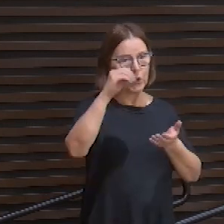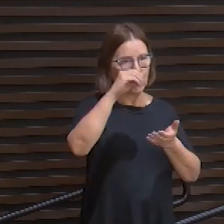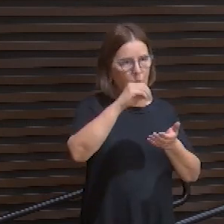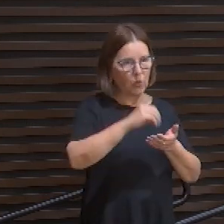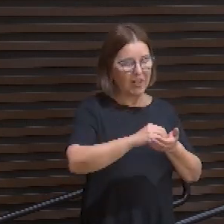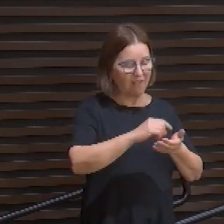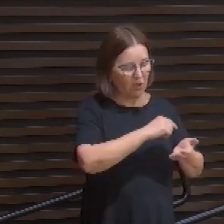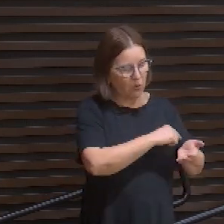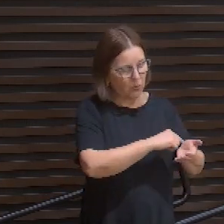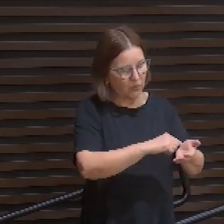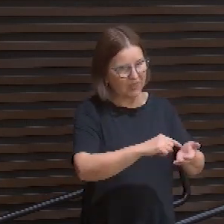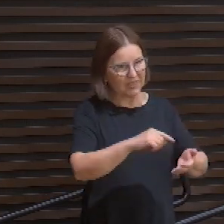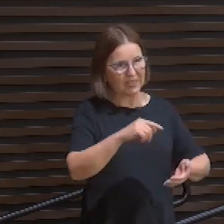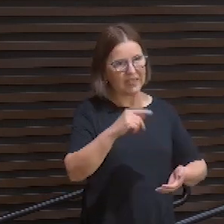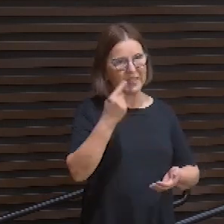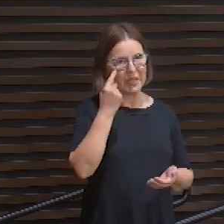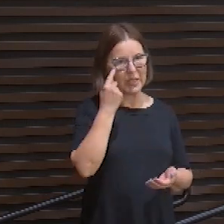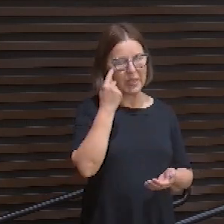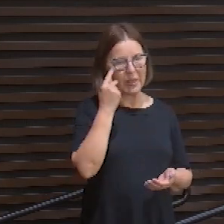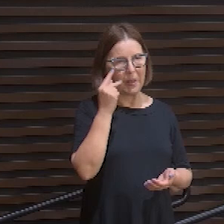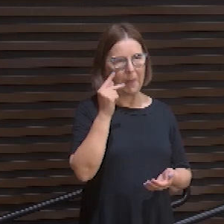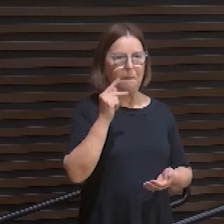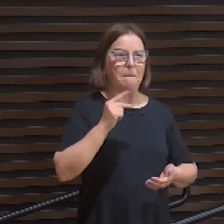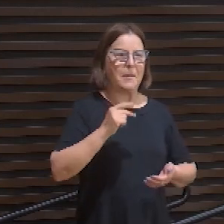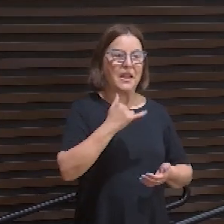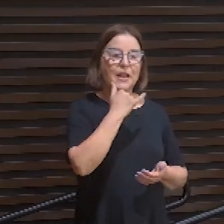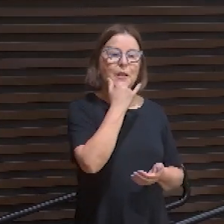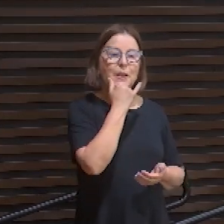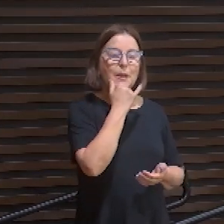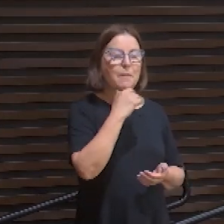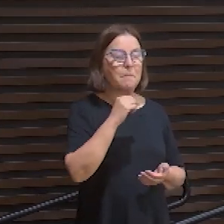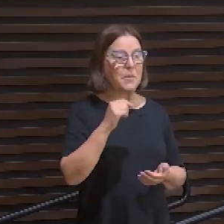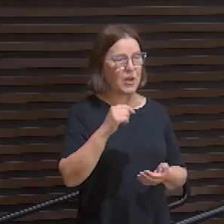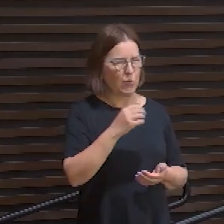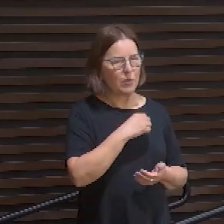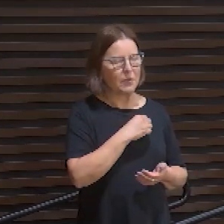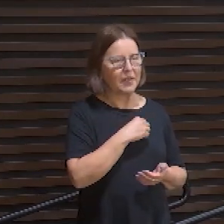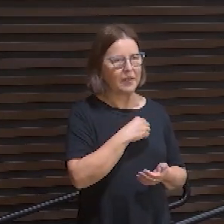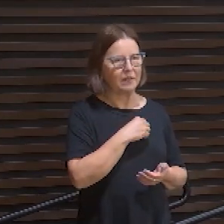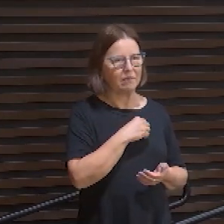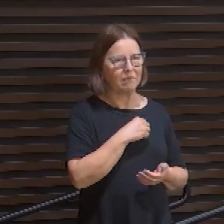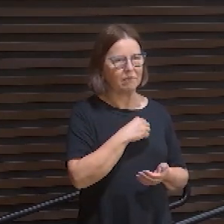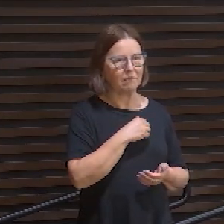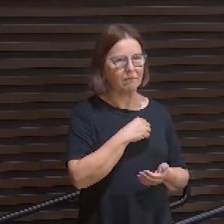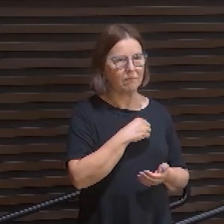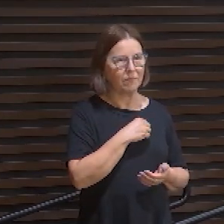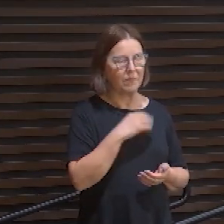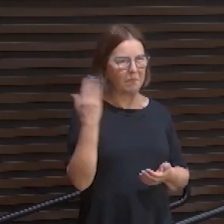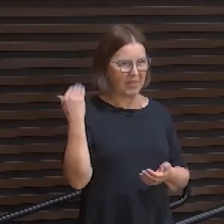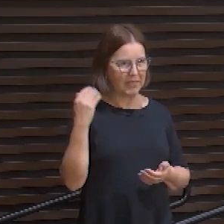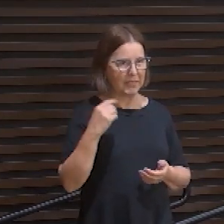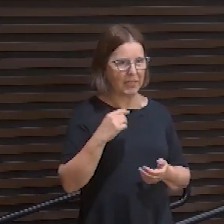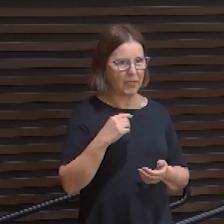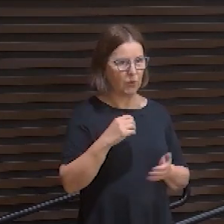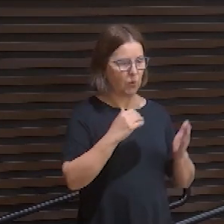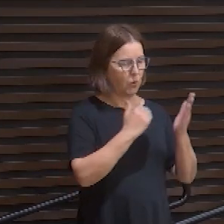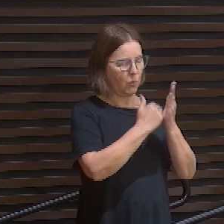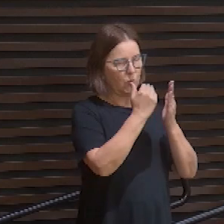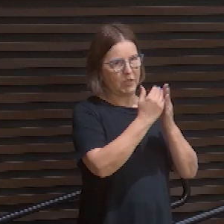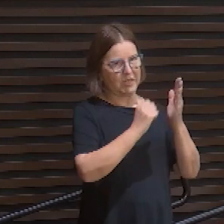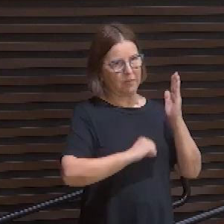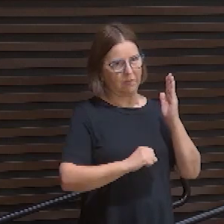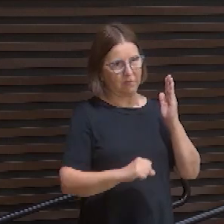pecado. Quando o sumo sacerdote colocava ali o sangue do novilho,